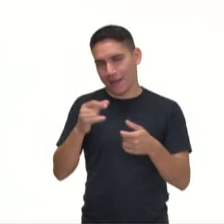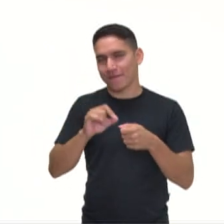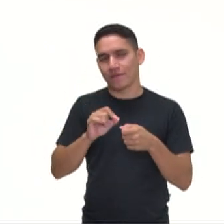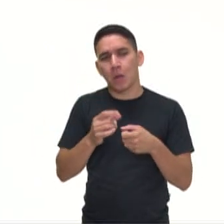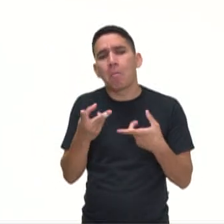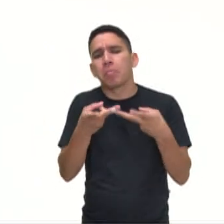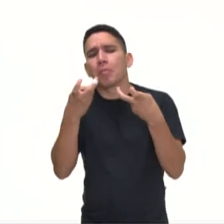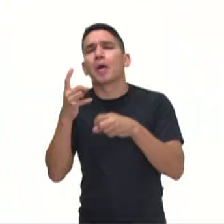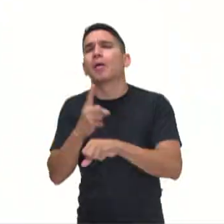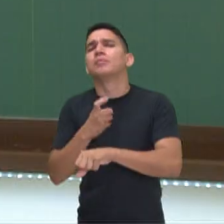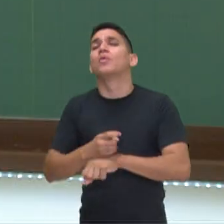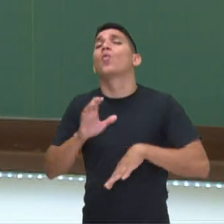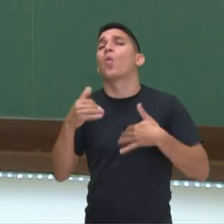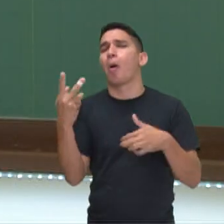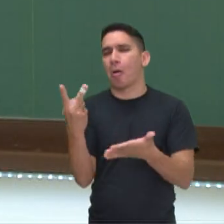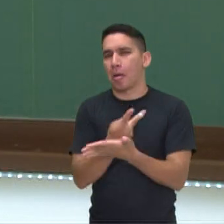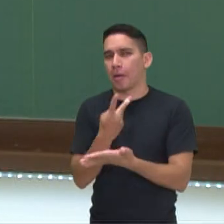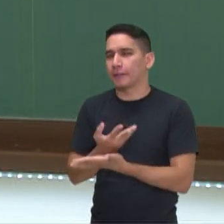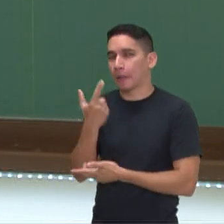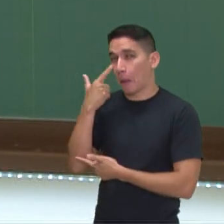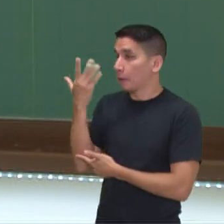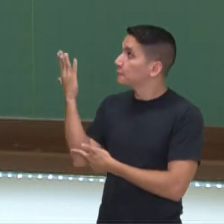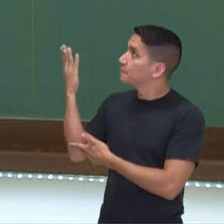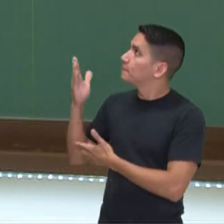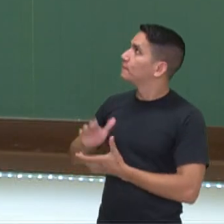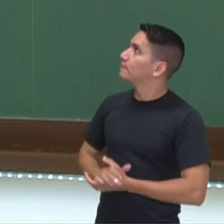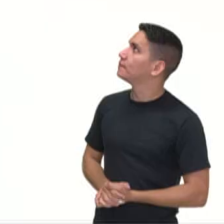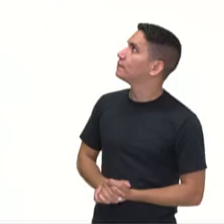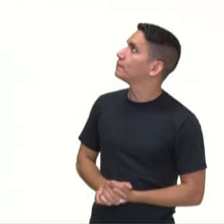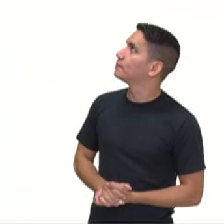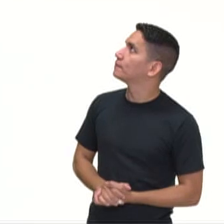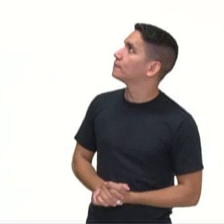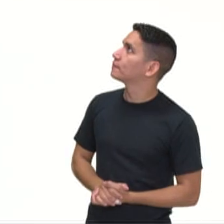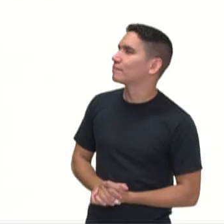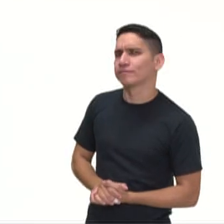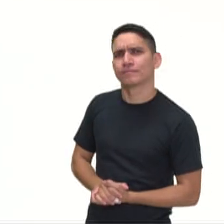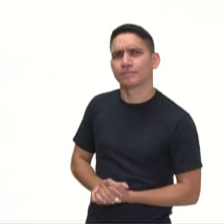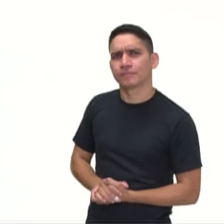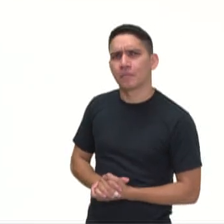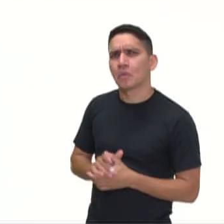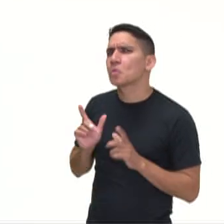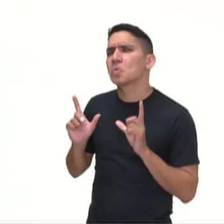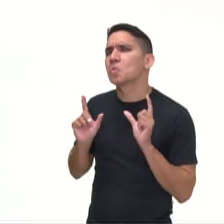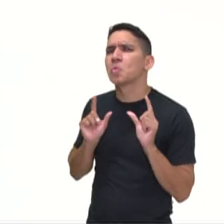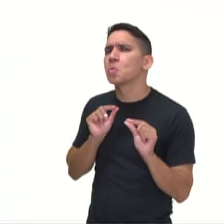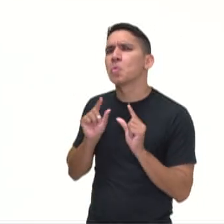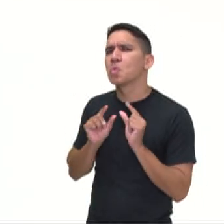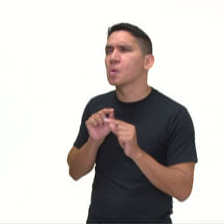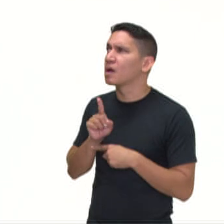erros? Bom, dê uma olhadinha na sua telinha. Verifique